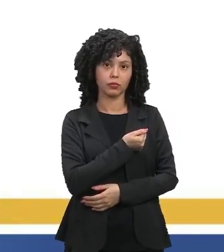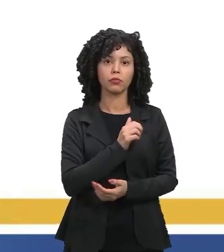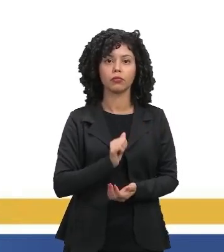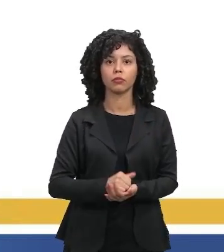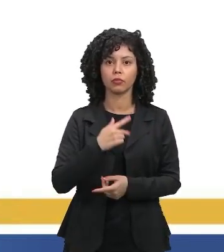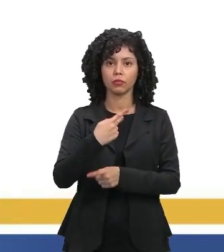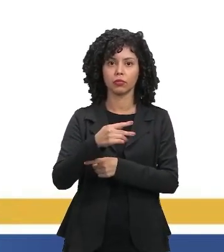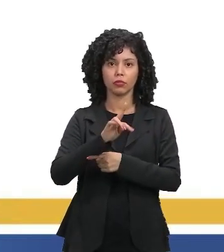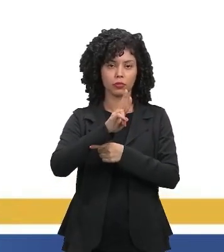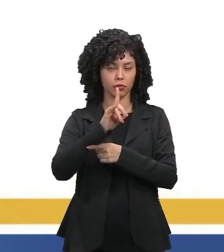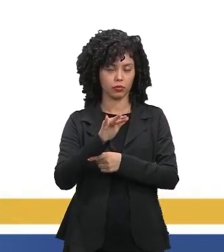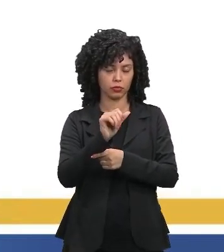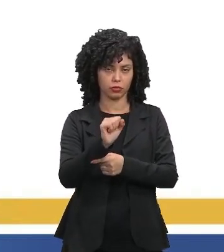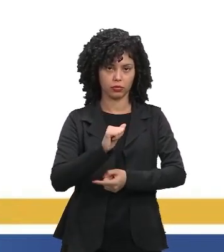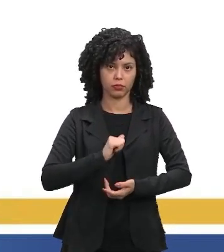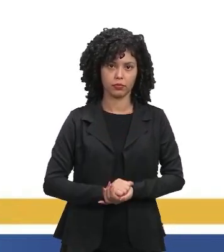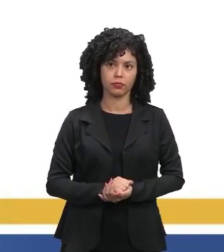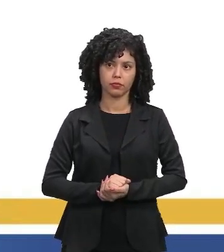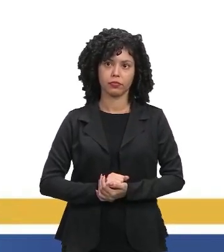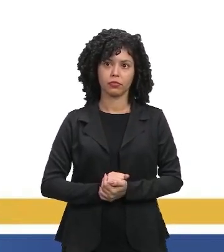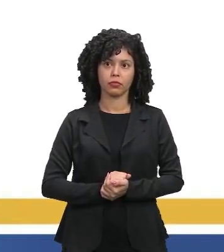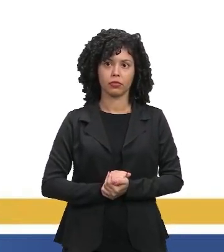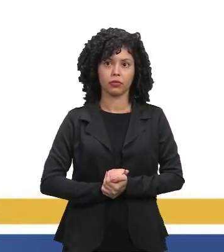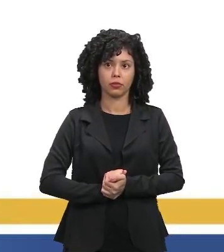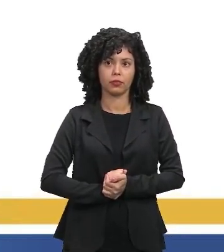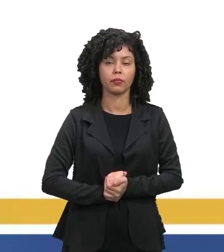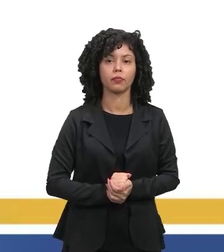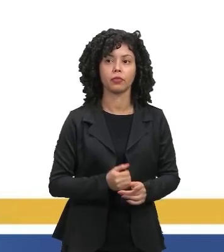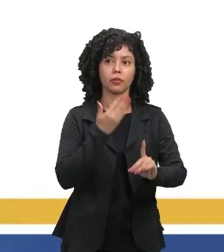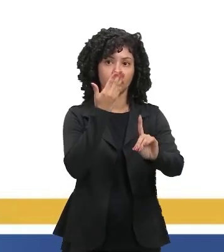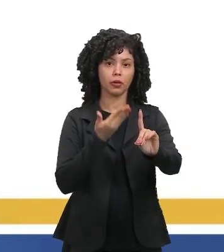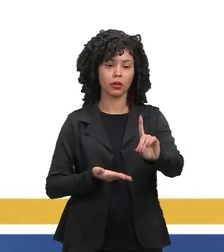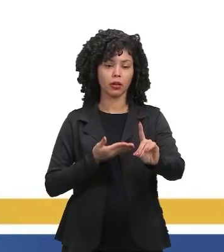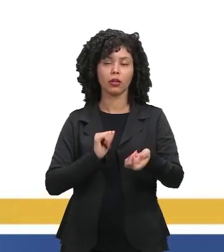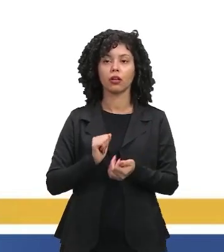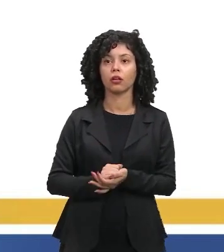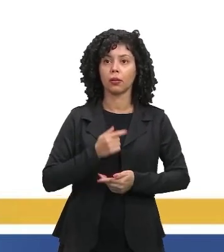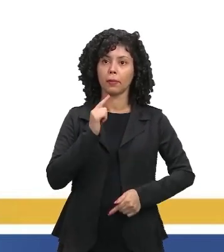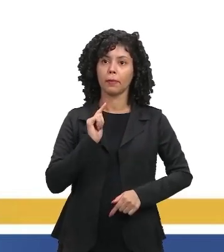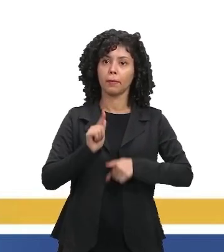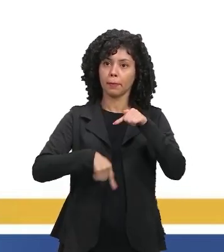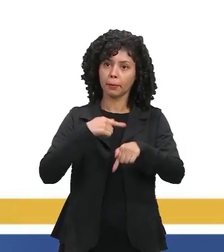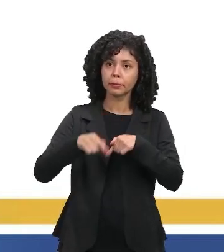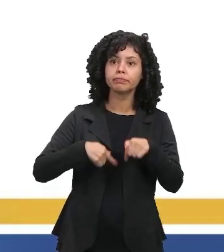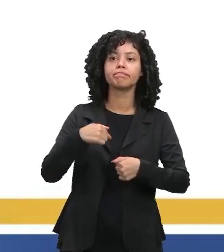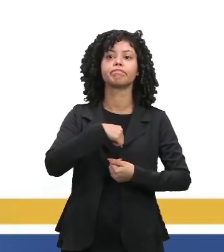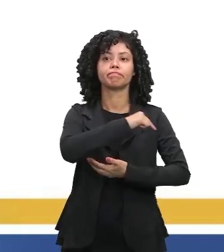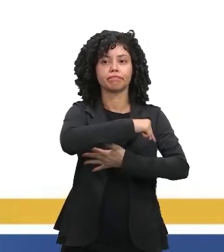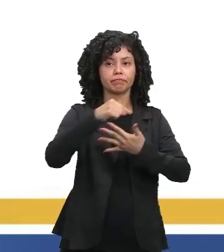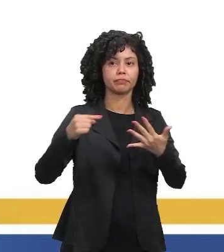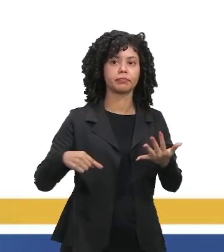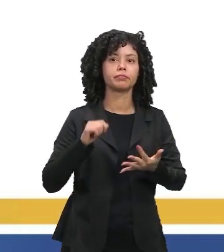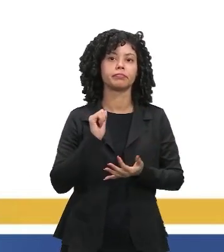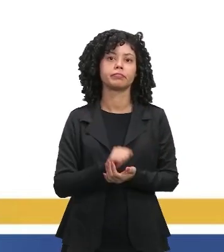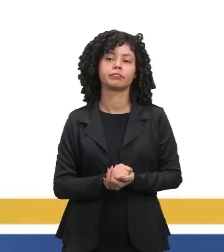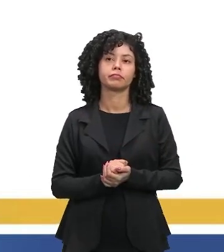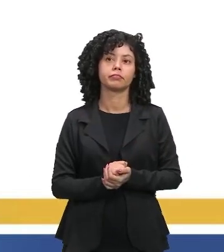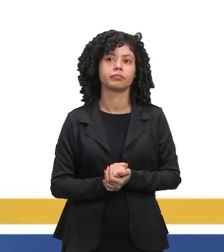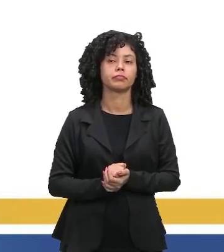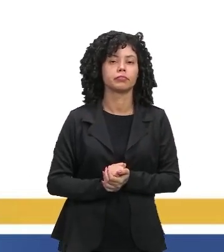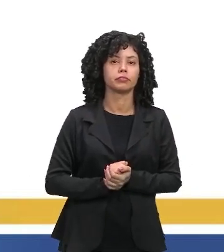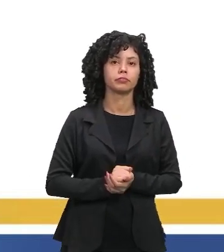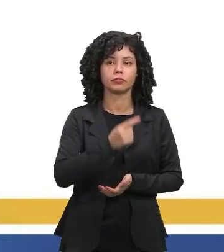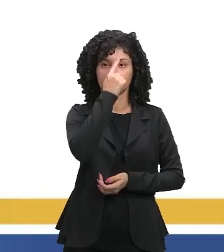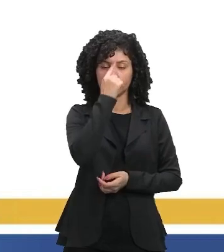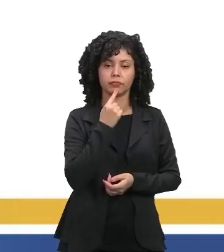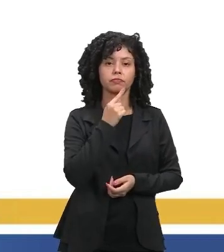prótons. Tá? Então, a representação de um elemento químico, eu coloquei de forma meramente